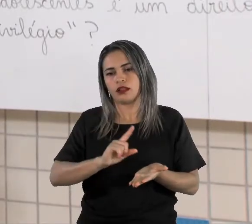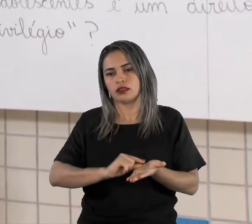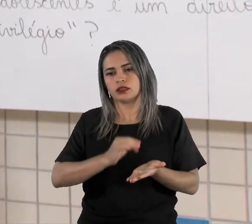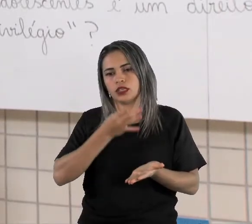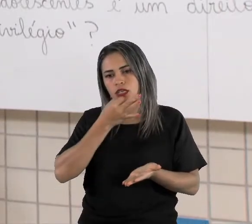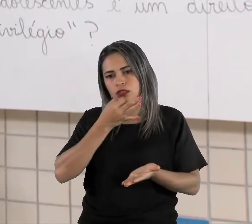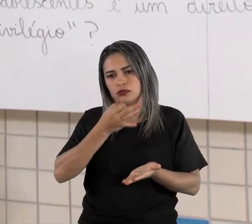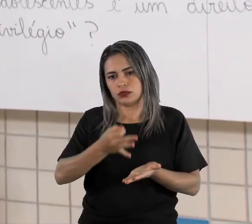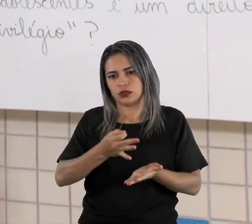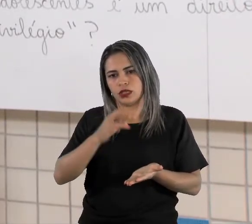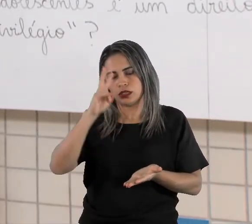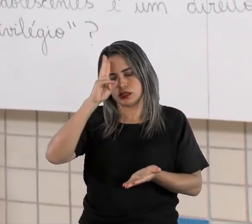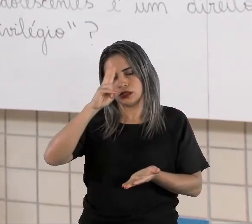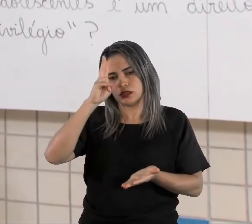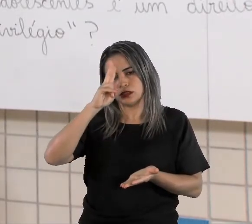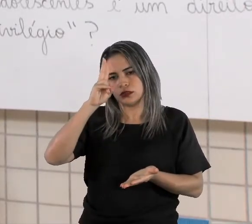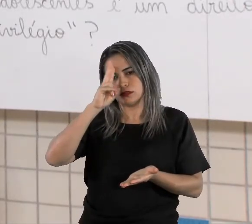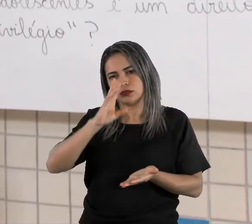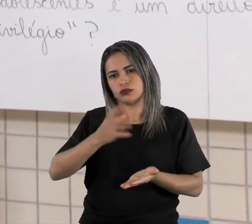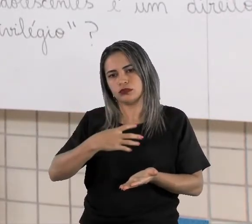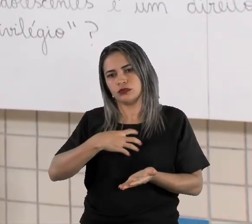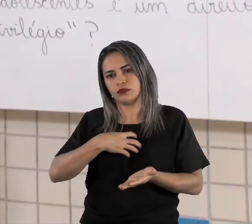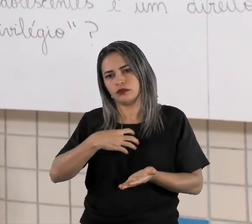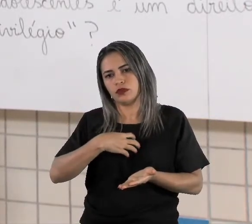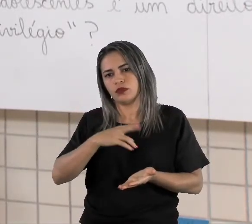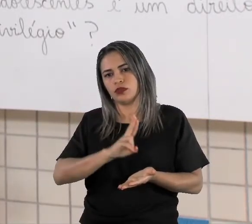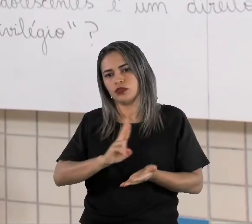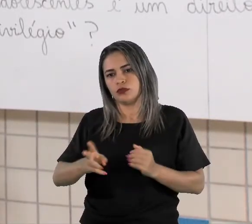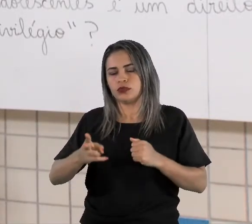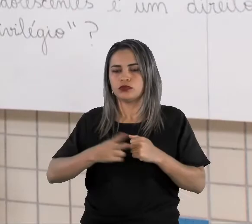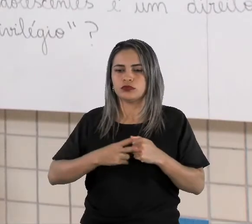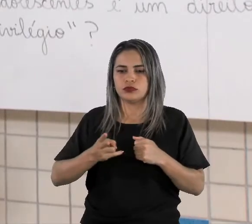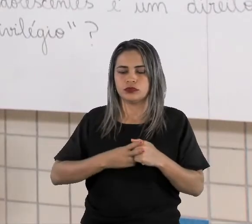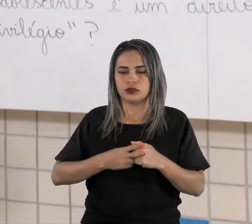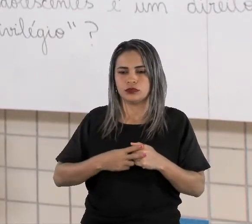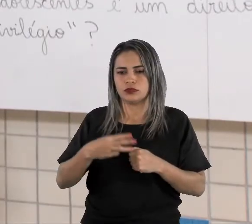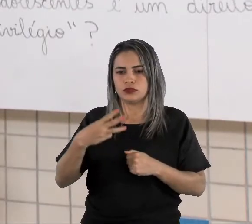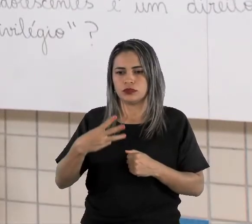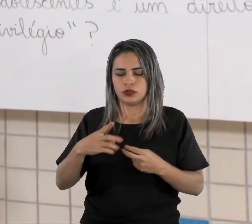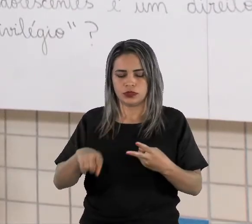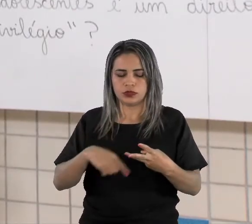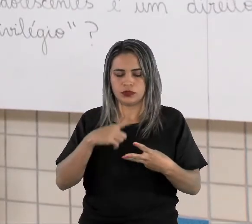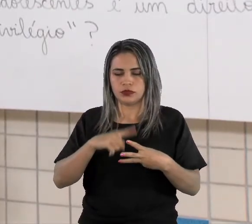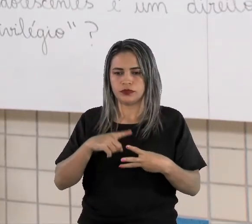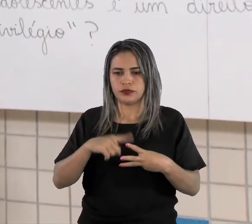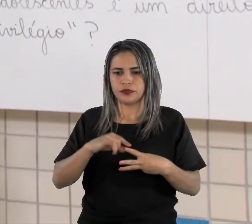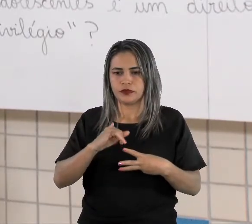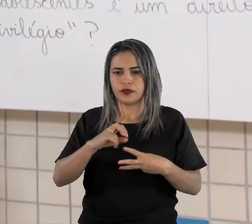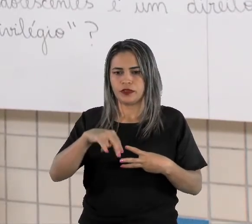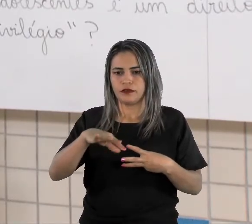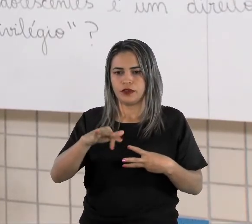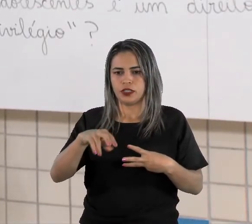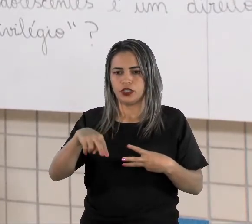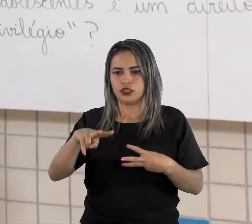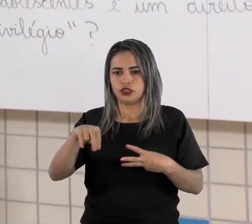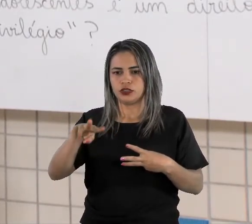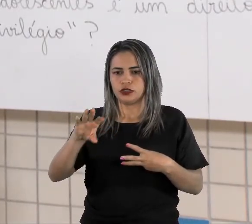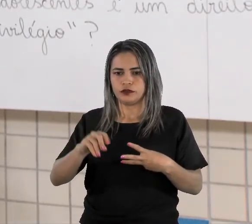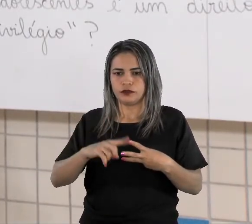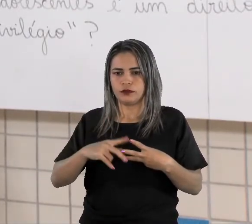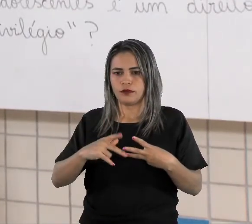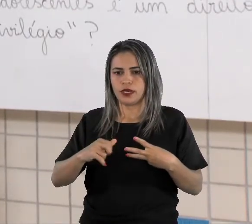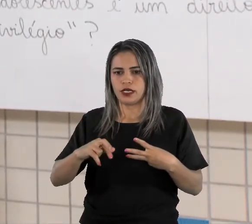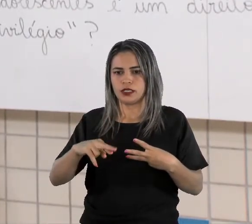nós relembramos um pouquinho sobre as formas nominais do verbo, que são 3. Infinitivo, particípio e